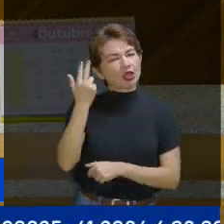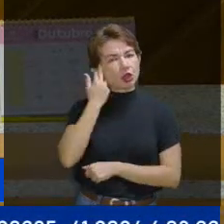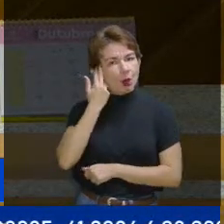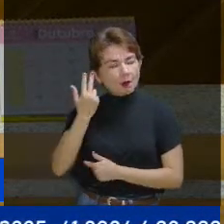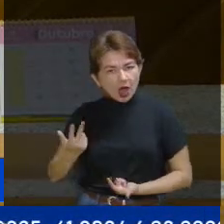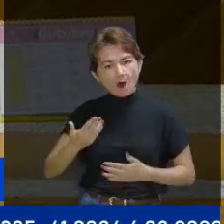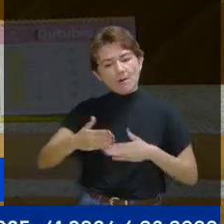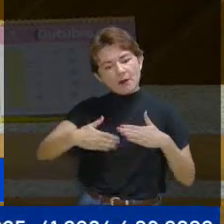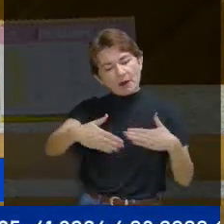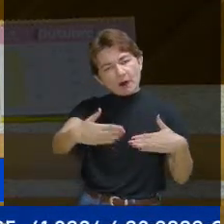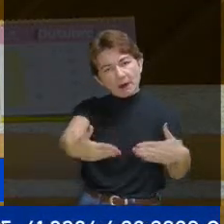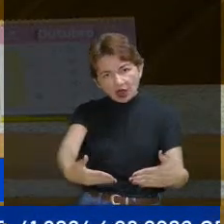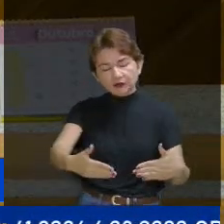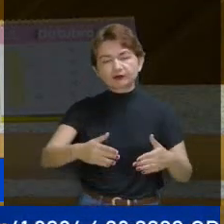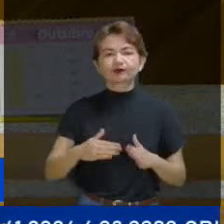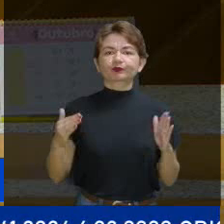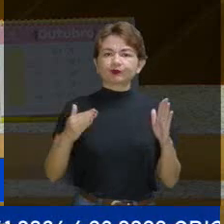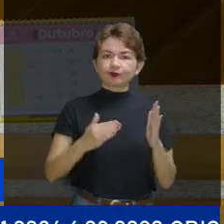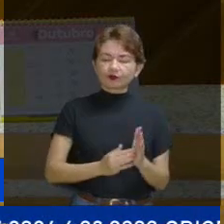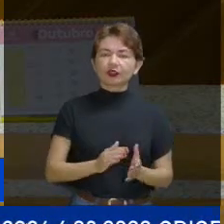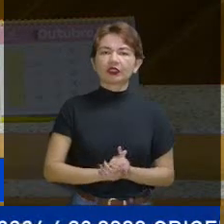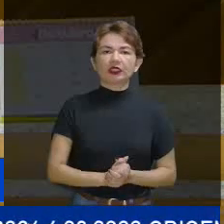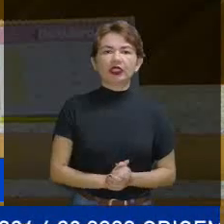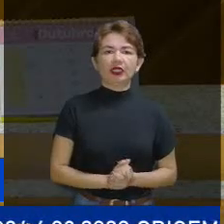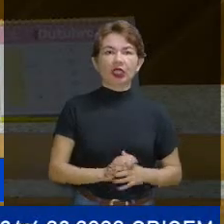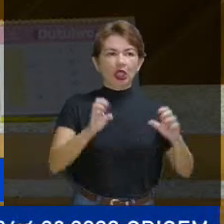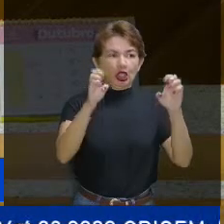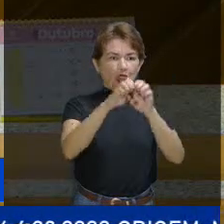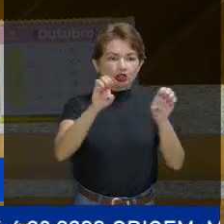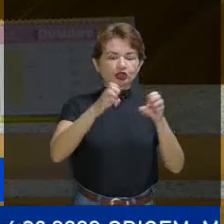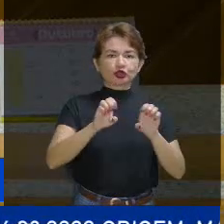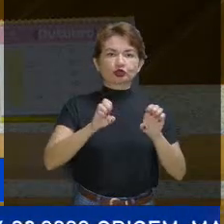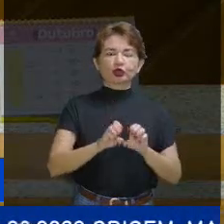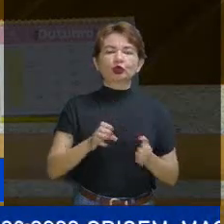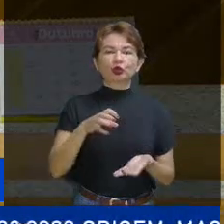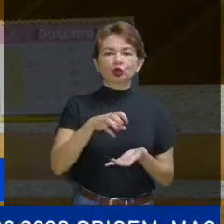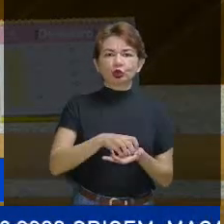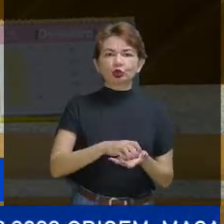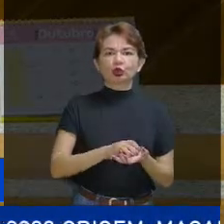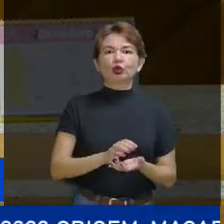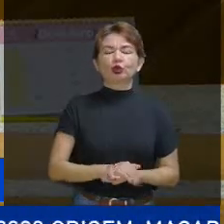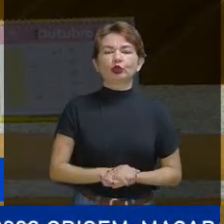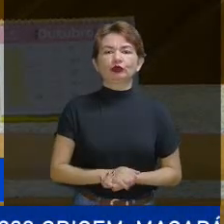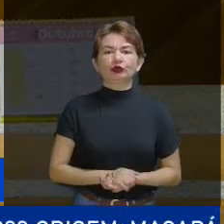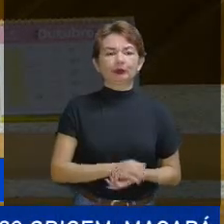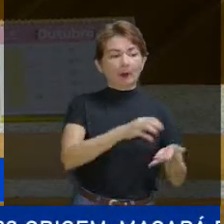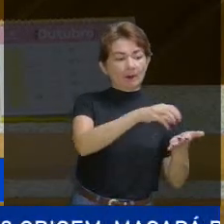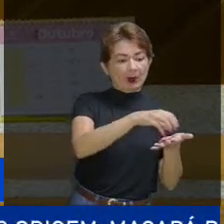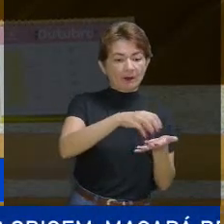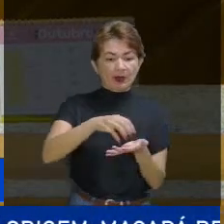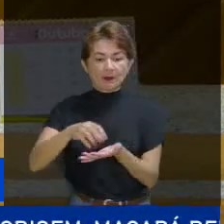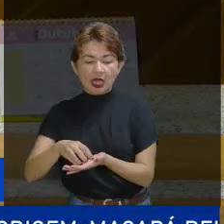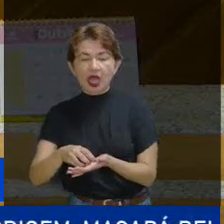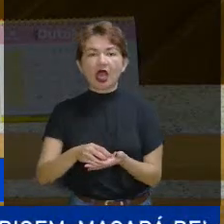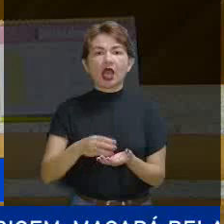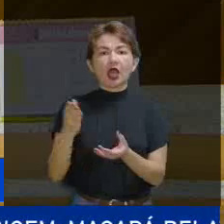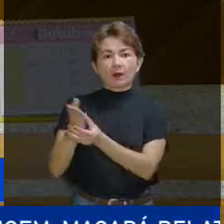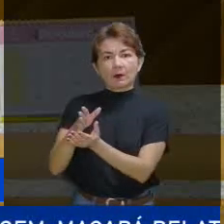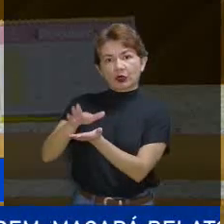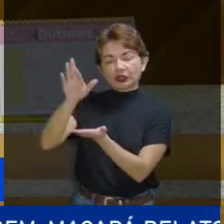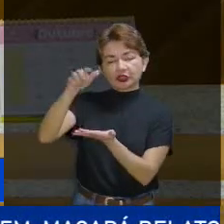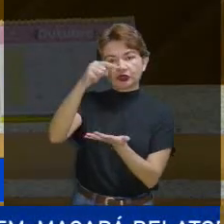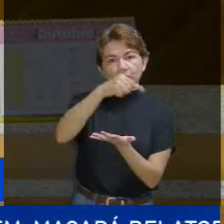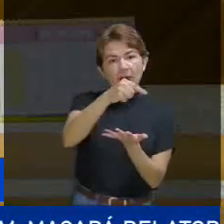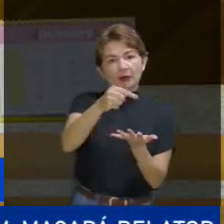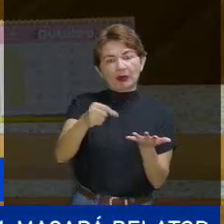maneira regular até a imposição da estrutura dos núcleos regionais e a redistribuição dos processos. Dessa